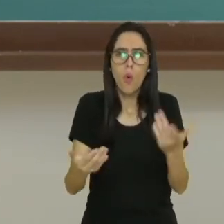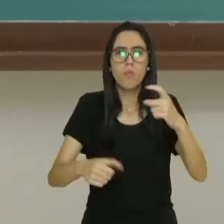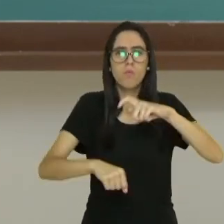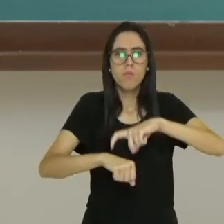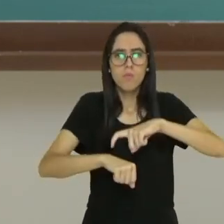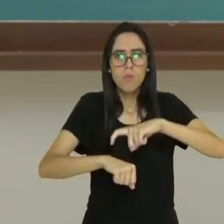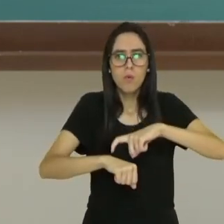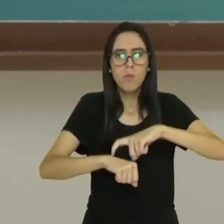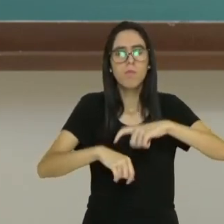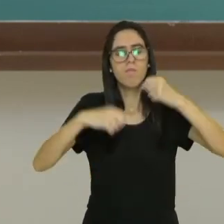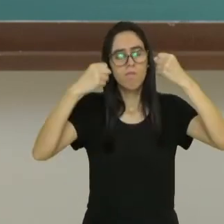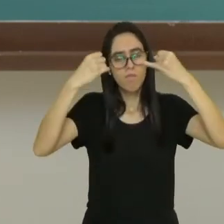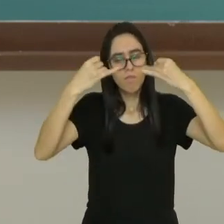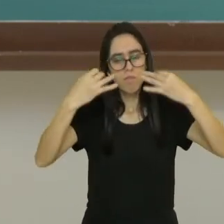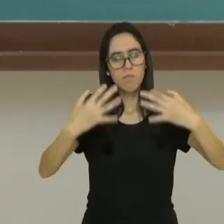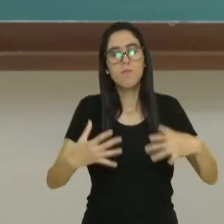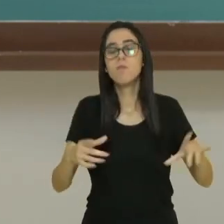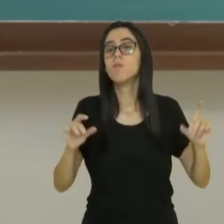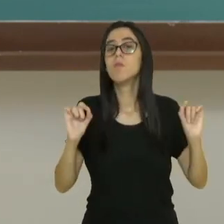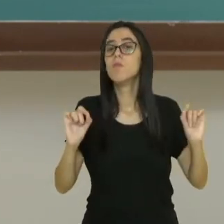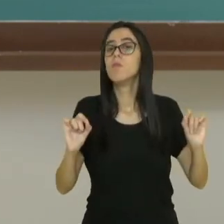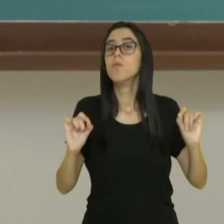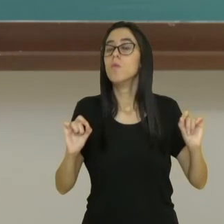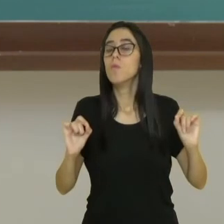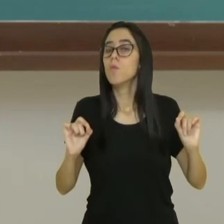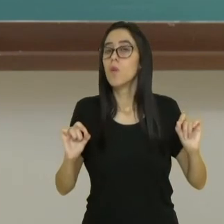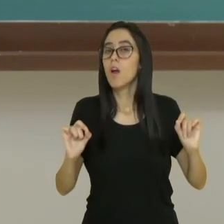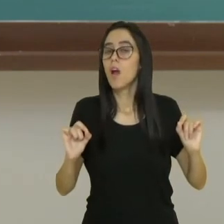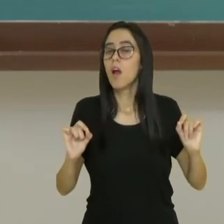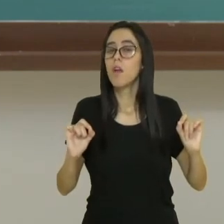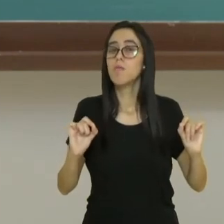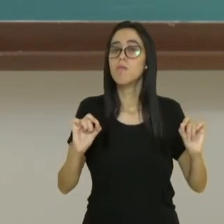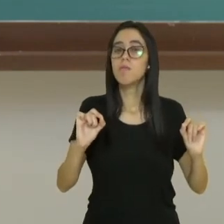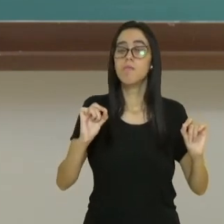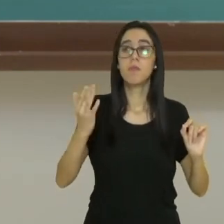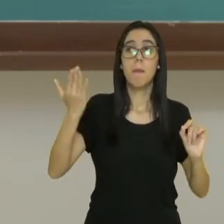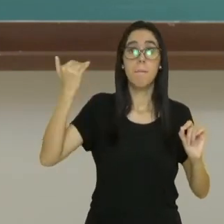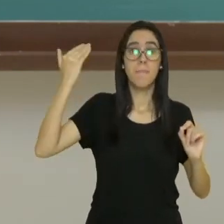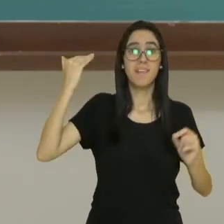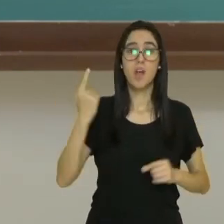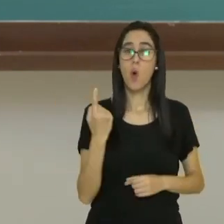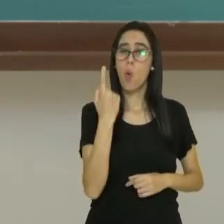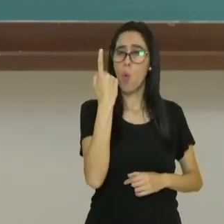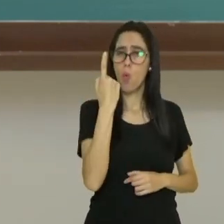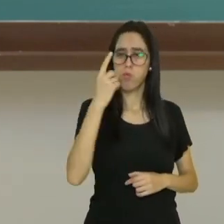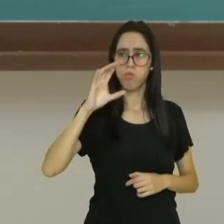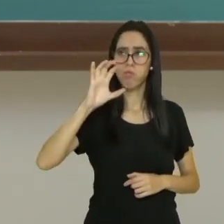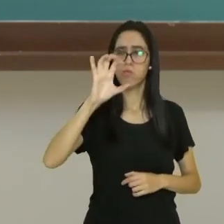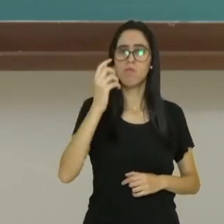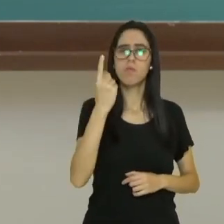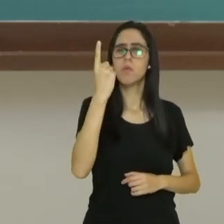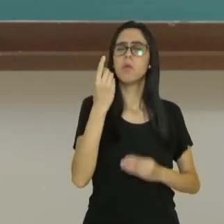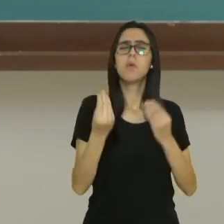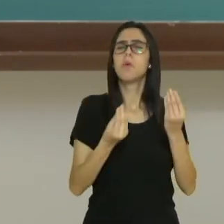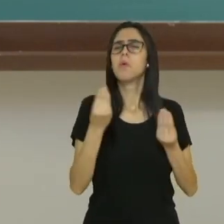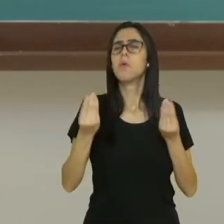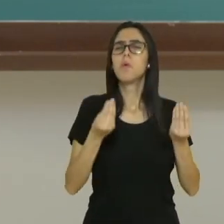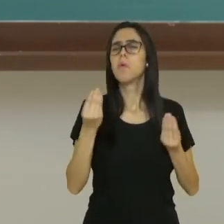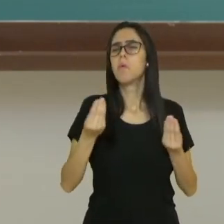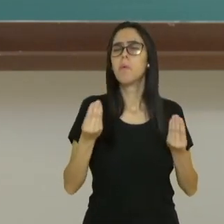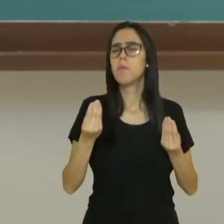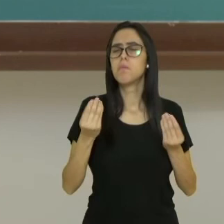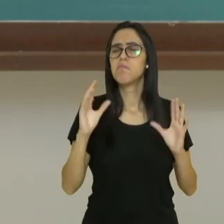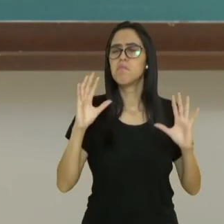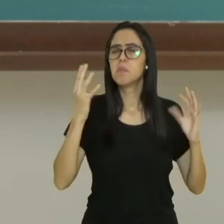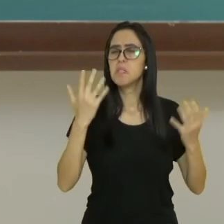momento, o que nós podemos entender sobre evidências que mostram como aconteceu a distribuição